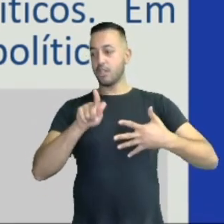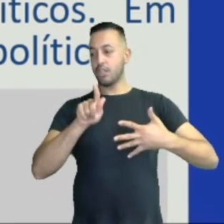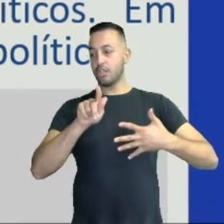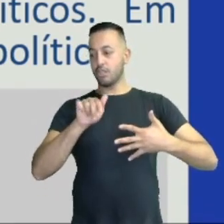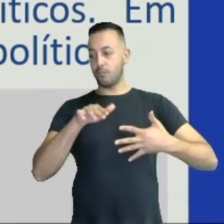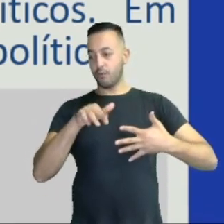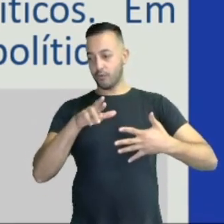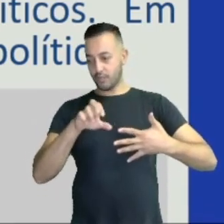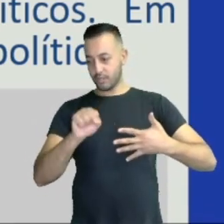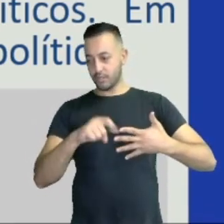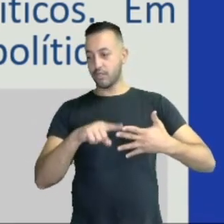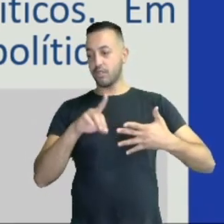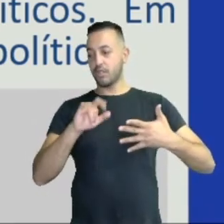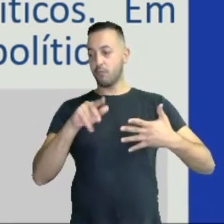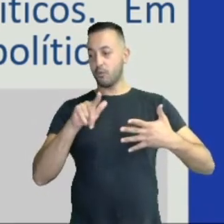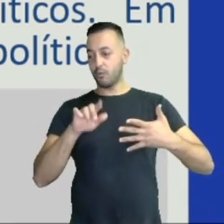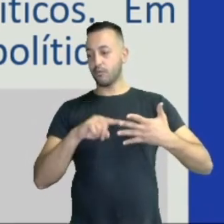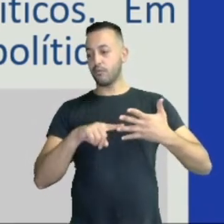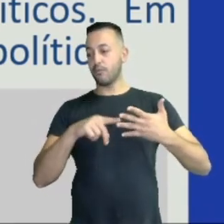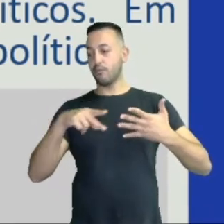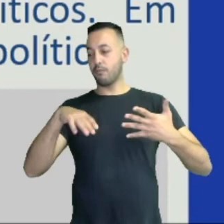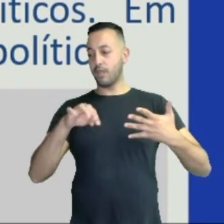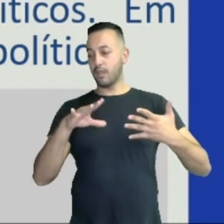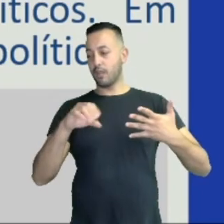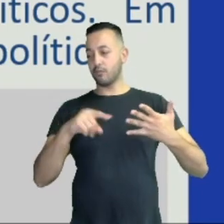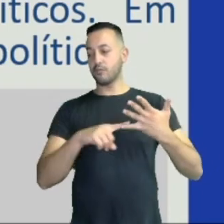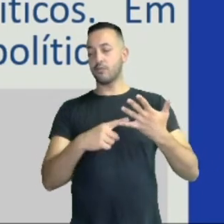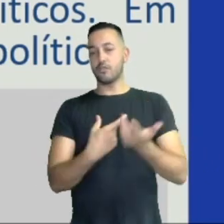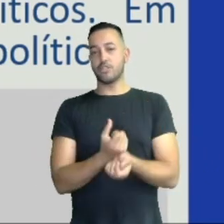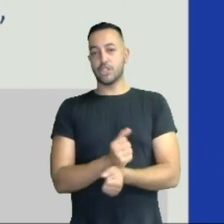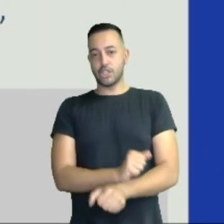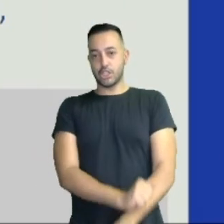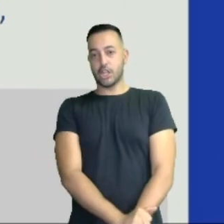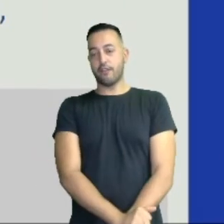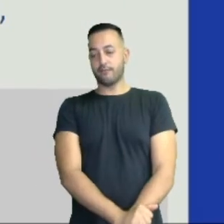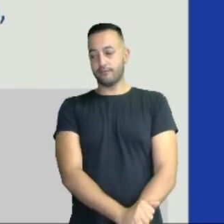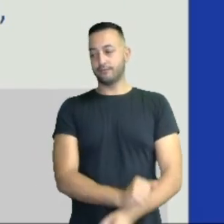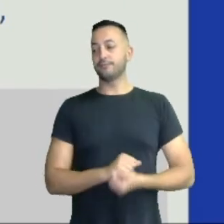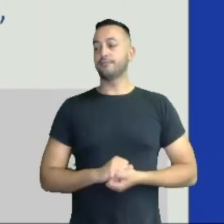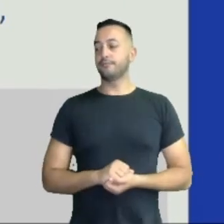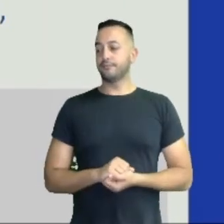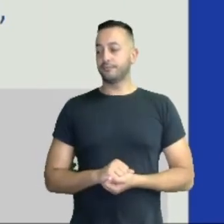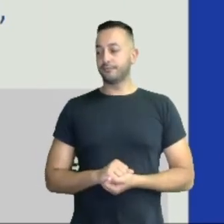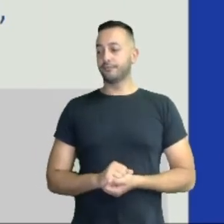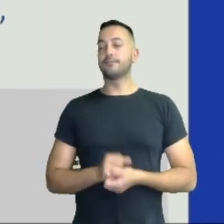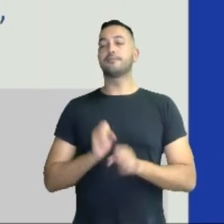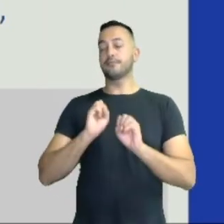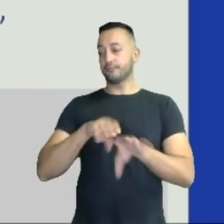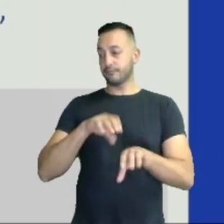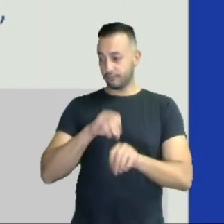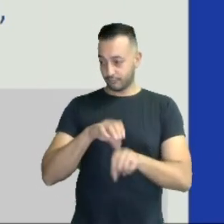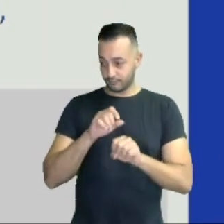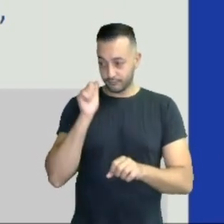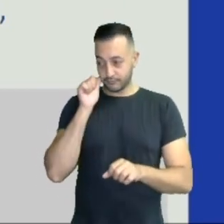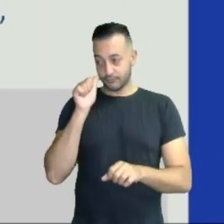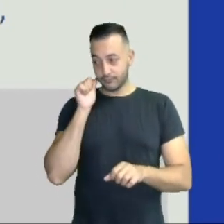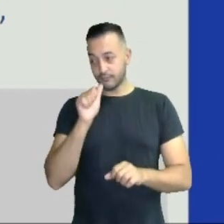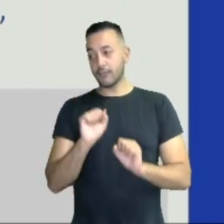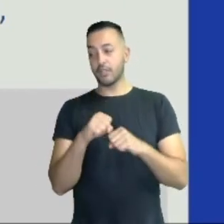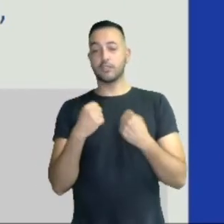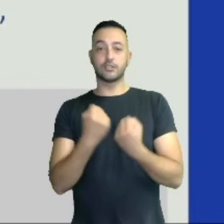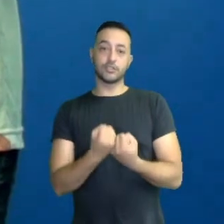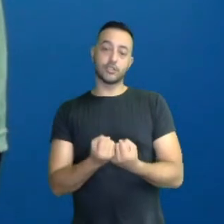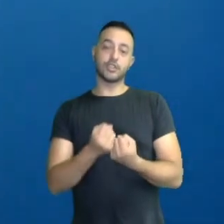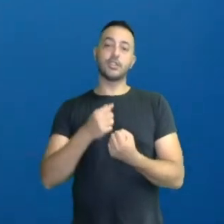gueomores, demiurgos, metecos e escravos, por último. A educação da mulher na sociedade